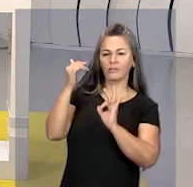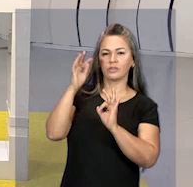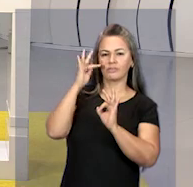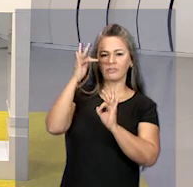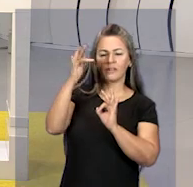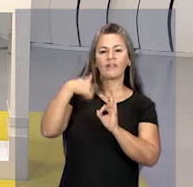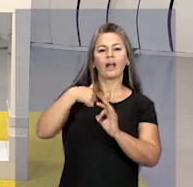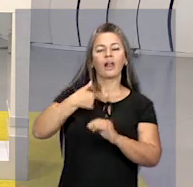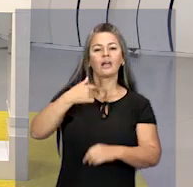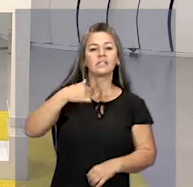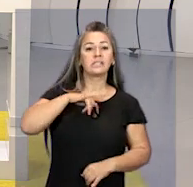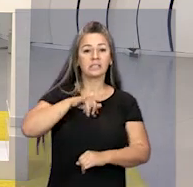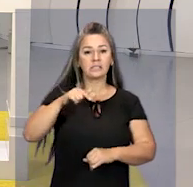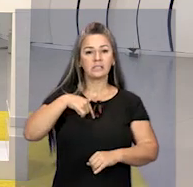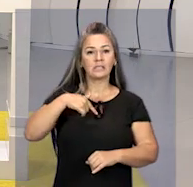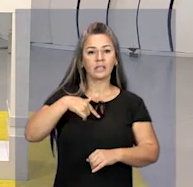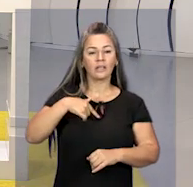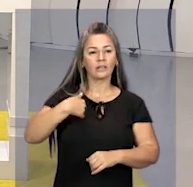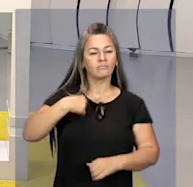penso, logo existo.